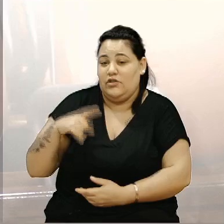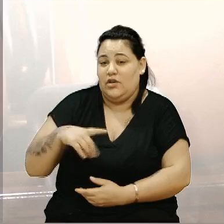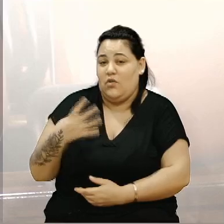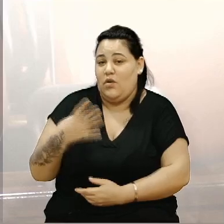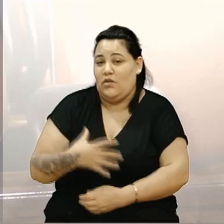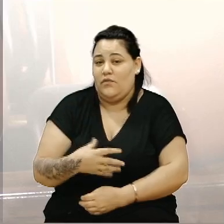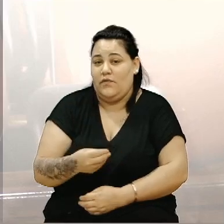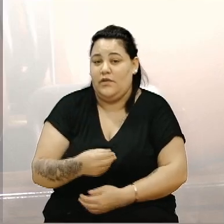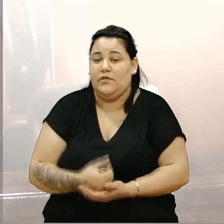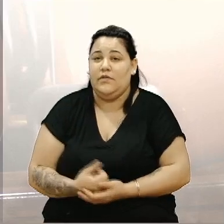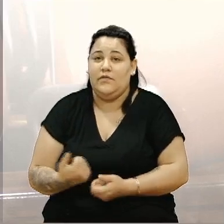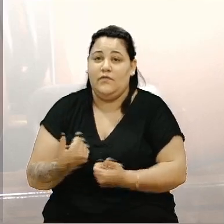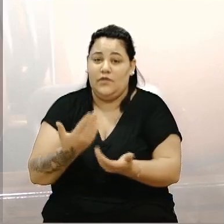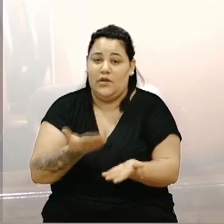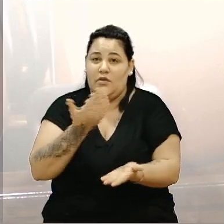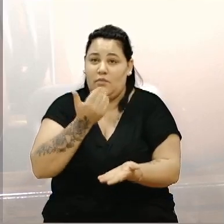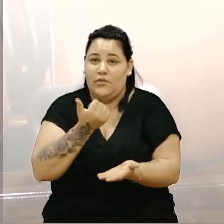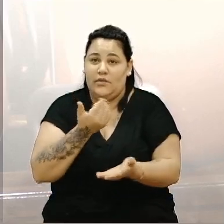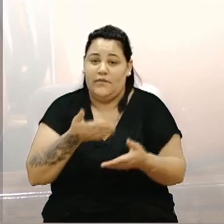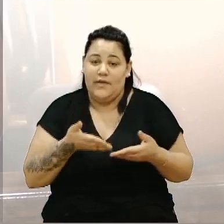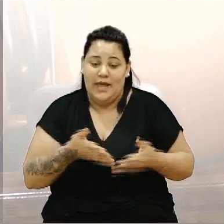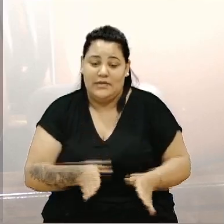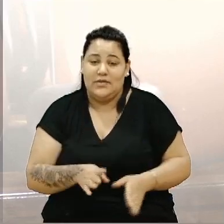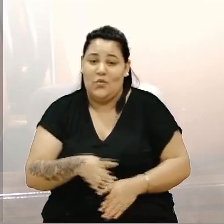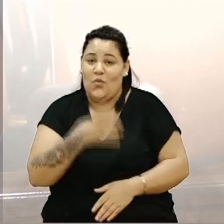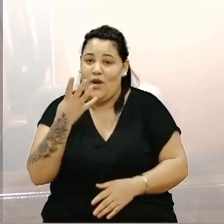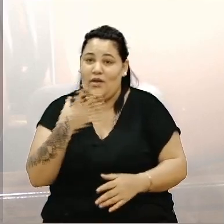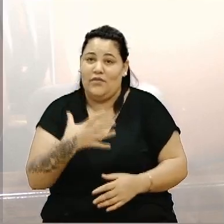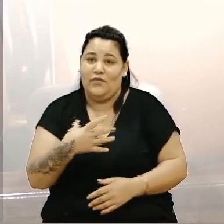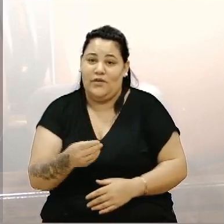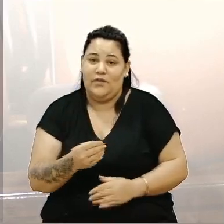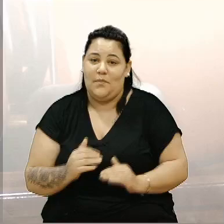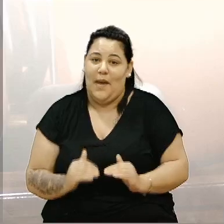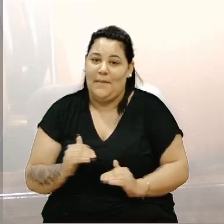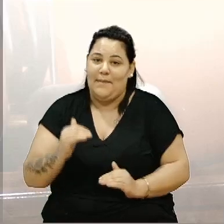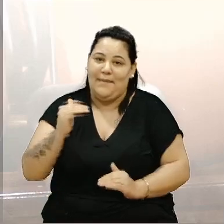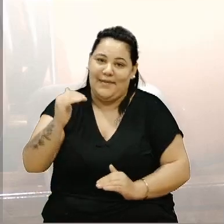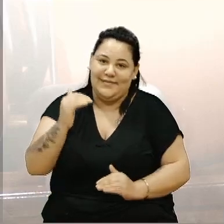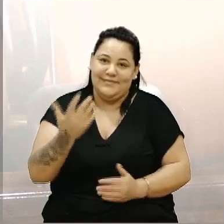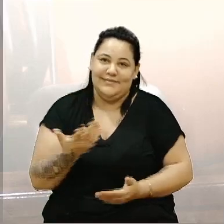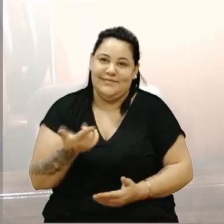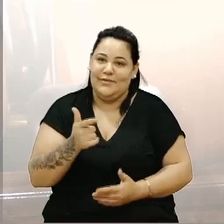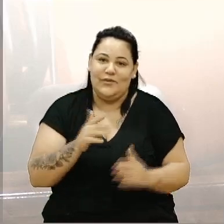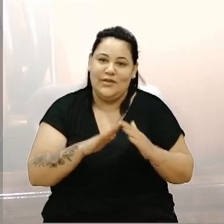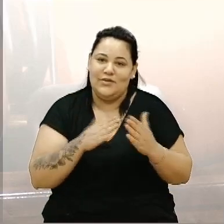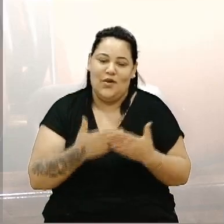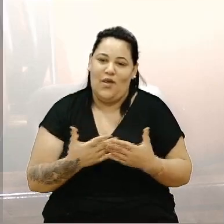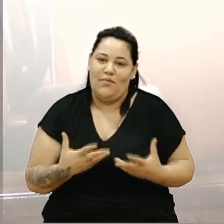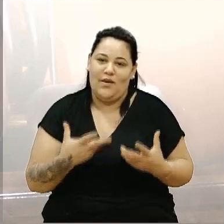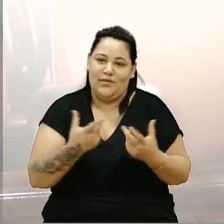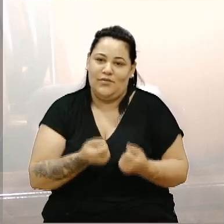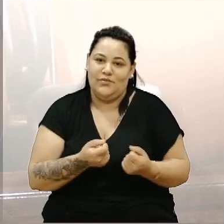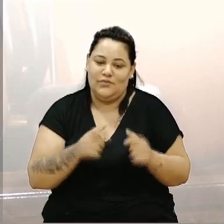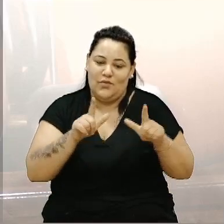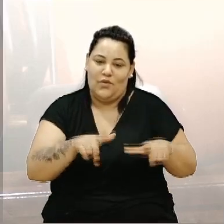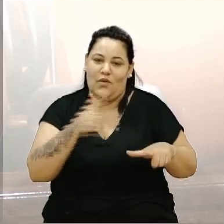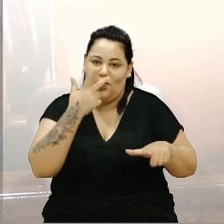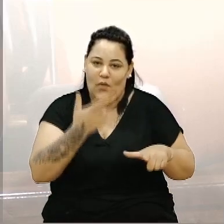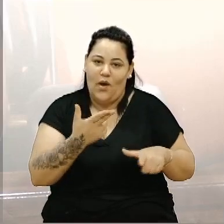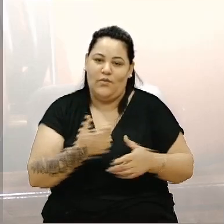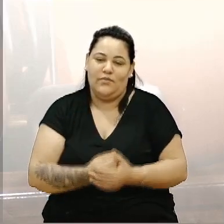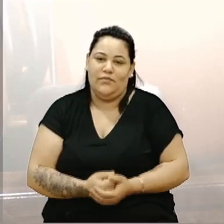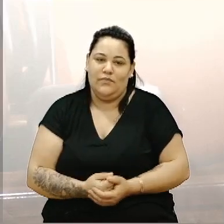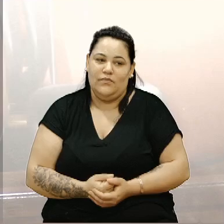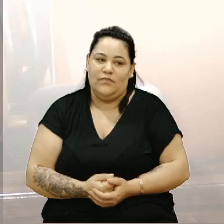uns donativos ali para eles, estava nascendo o 4º filho. E é uma escadinha. E não tem escola para todos na escola Giuseppe